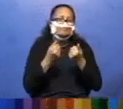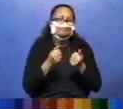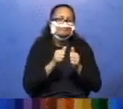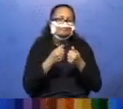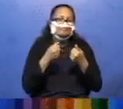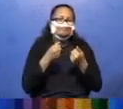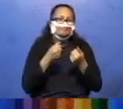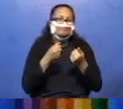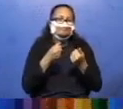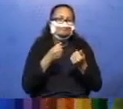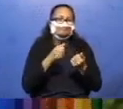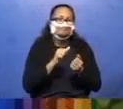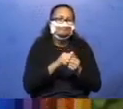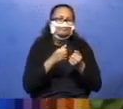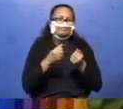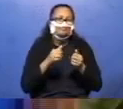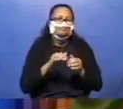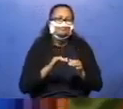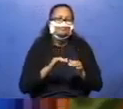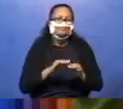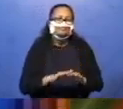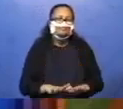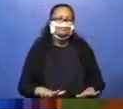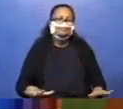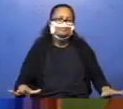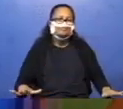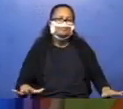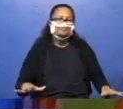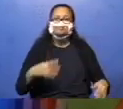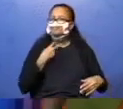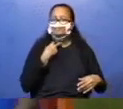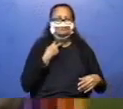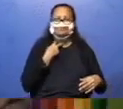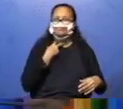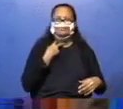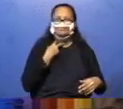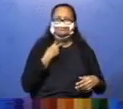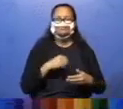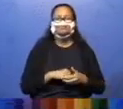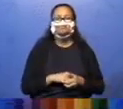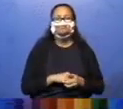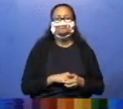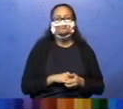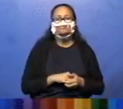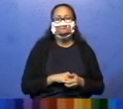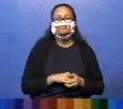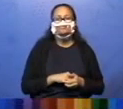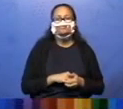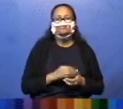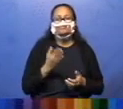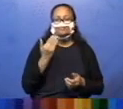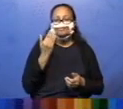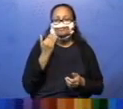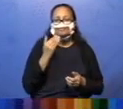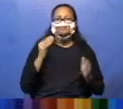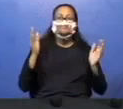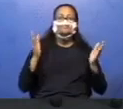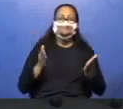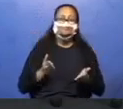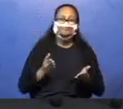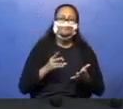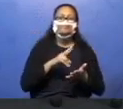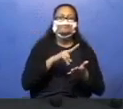chão? Não! E ela grita que o pão não pode cair no chão. É para comer. Então, agora, vamos